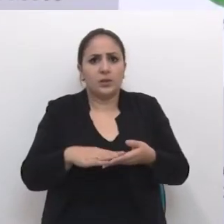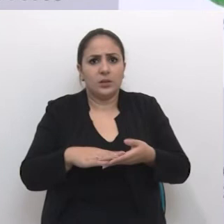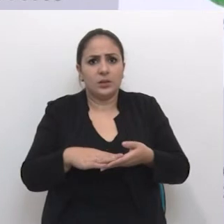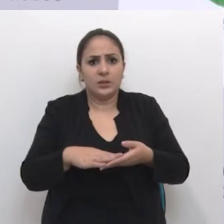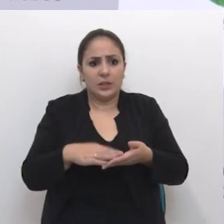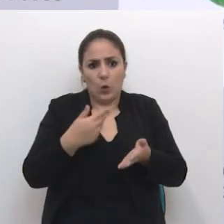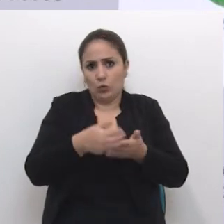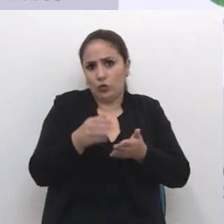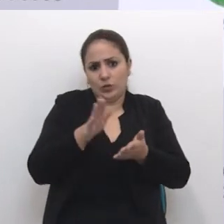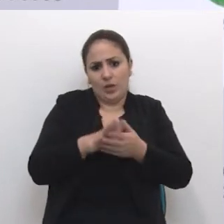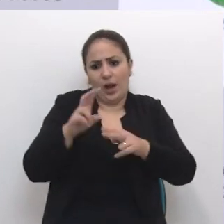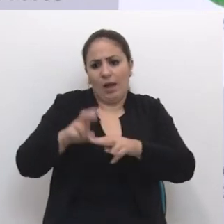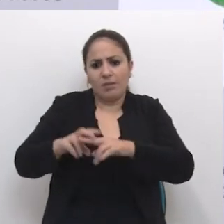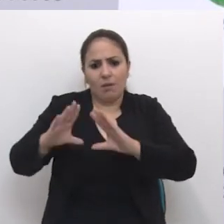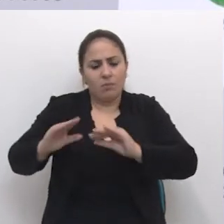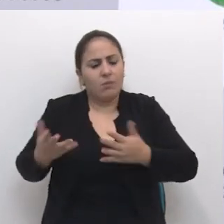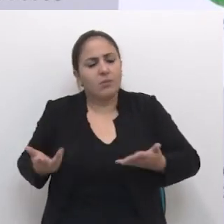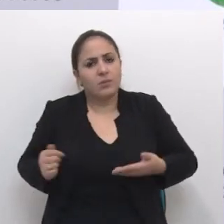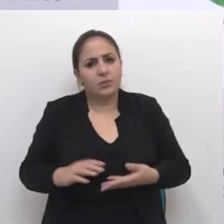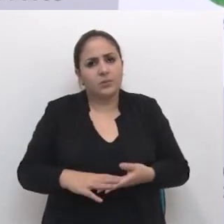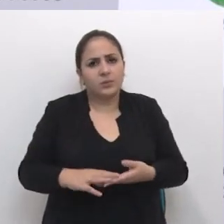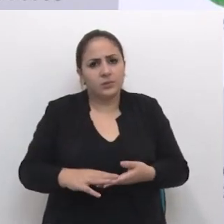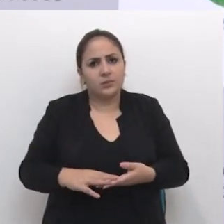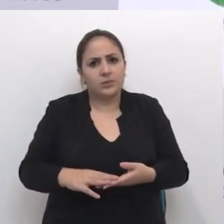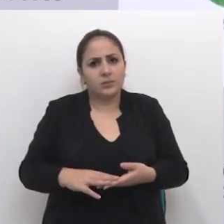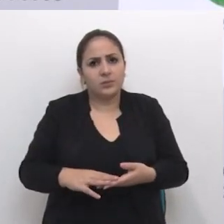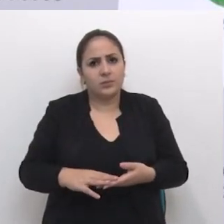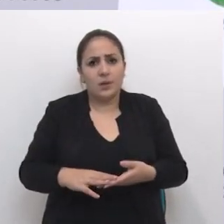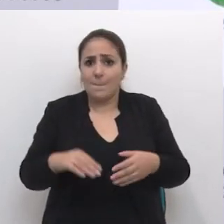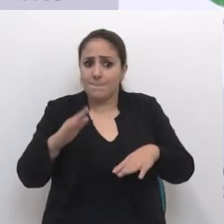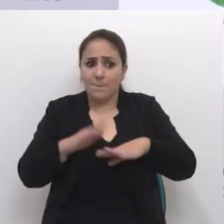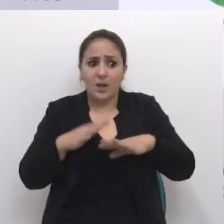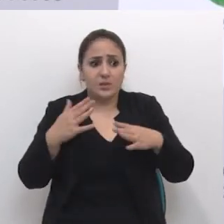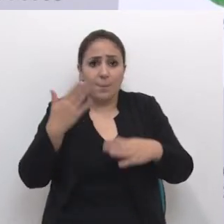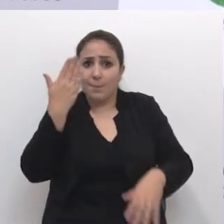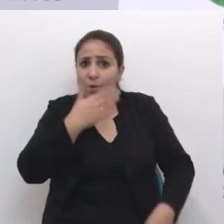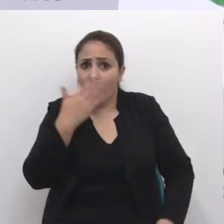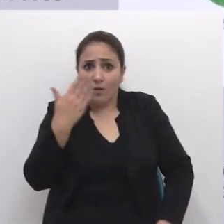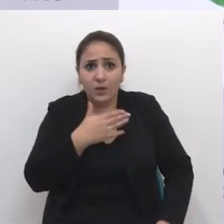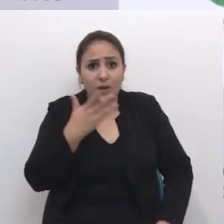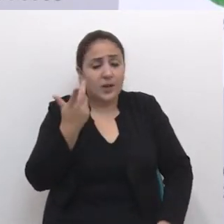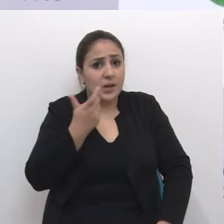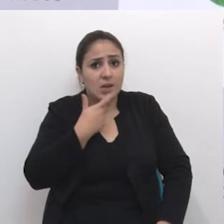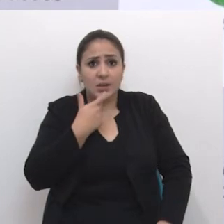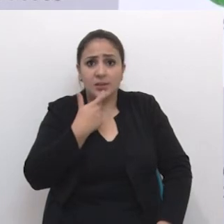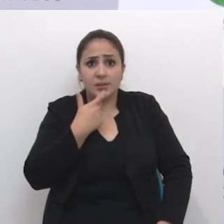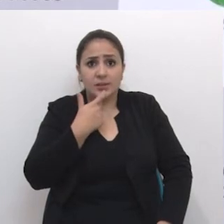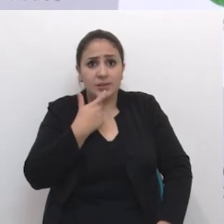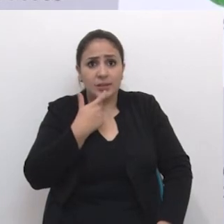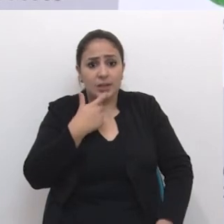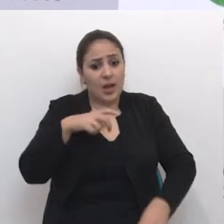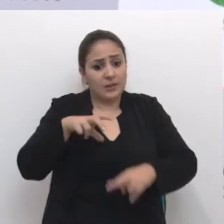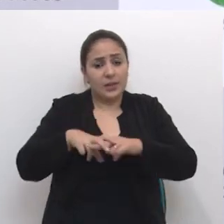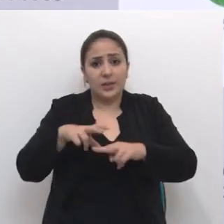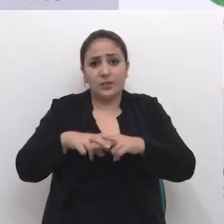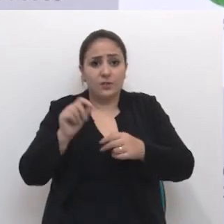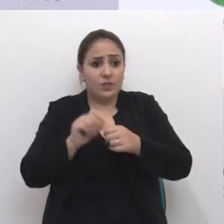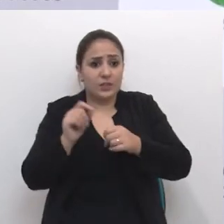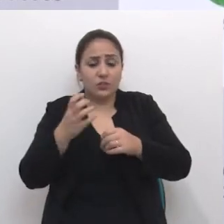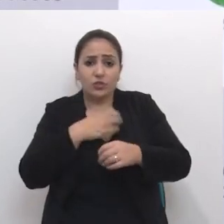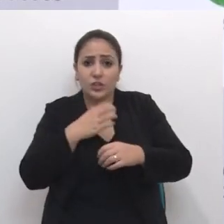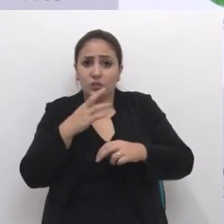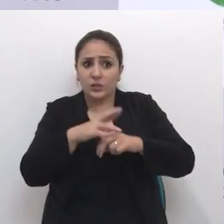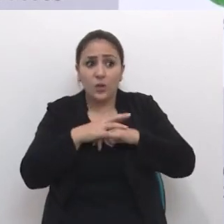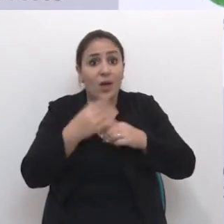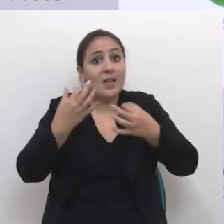legitimidade técnica. Capacete salva vidas, né? Então, qual é o motivo para retirar essa obrigatoriedade?